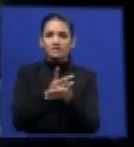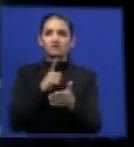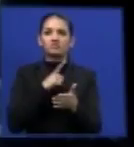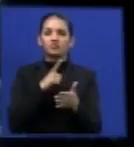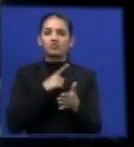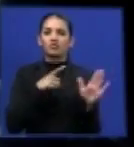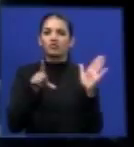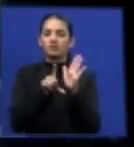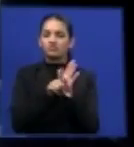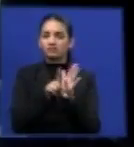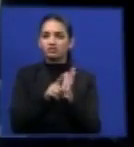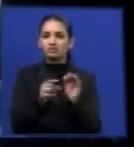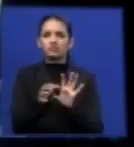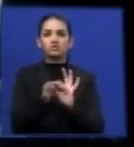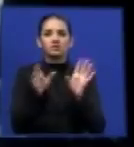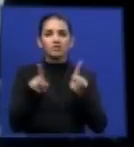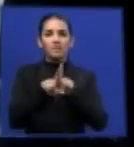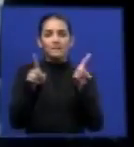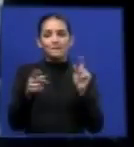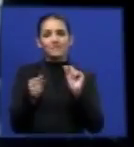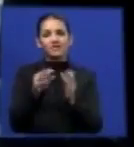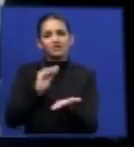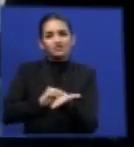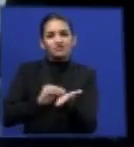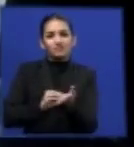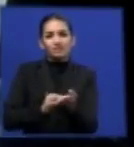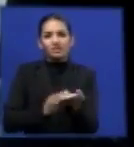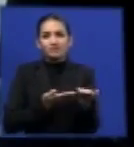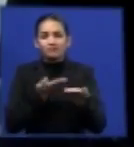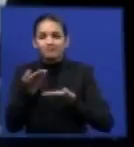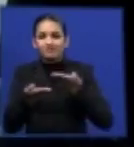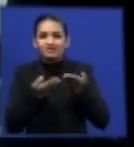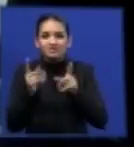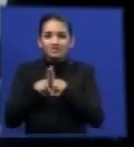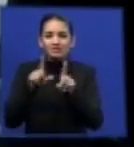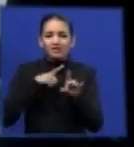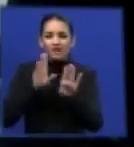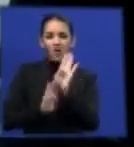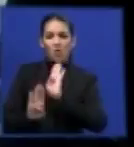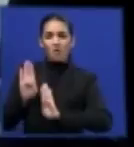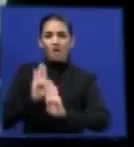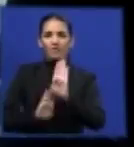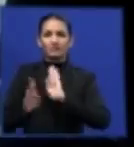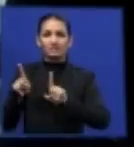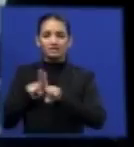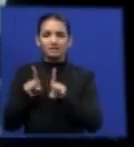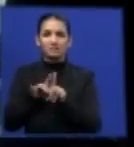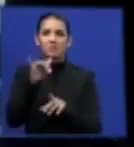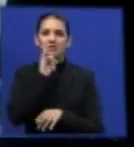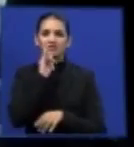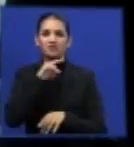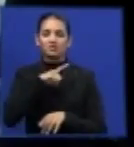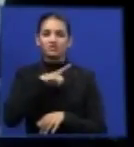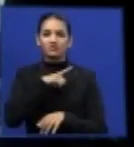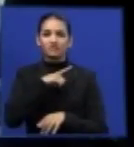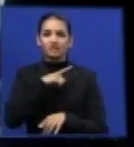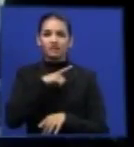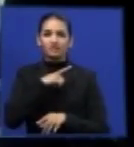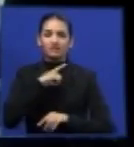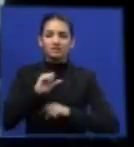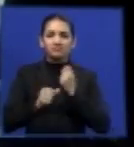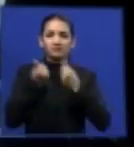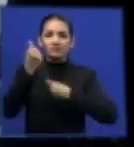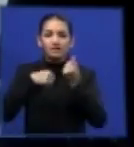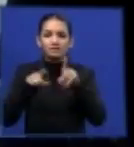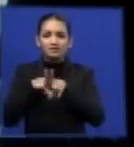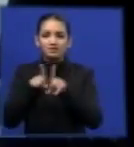licenci ela não tem o tratamento secundário e terciário como por exemplo um incinerador avançado de queima